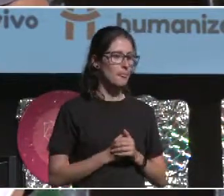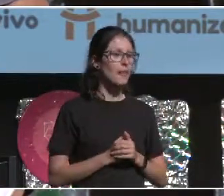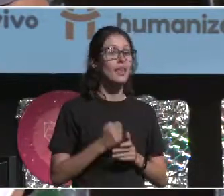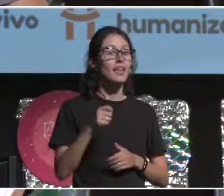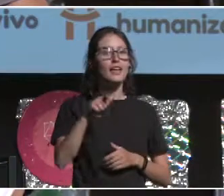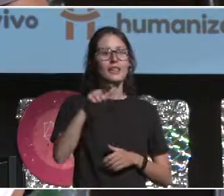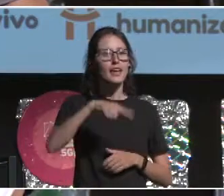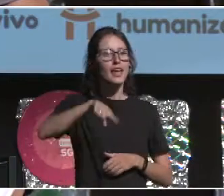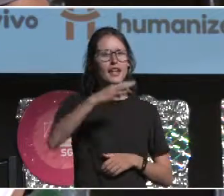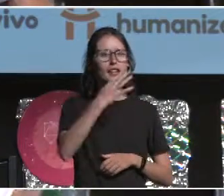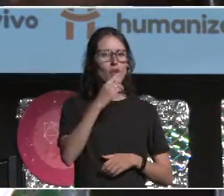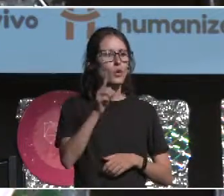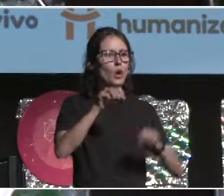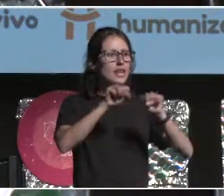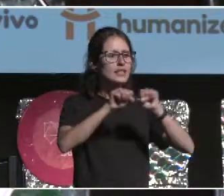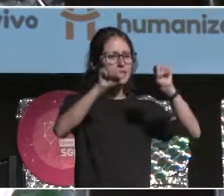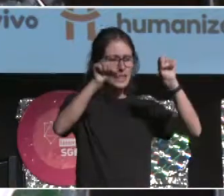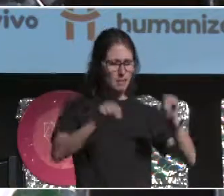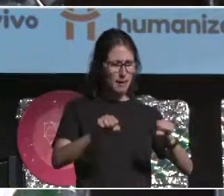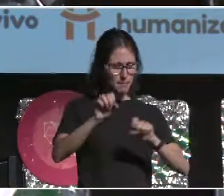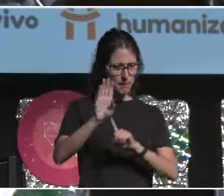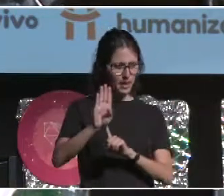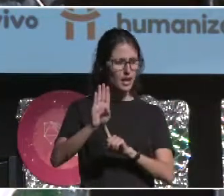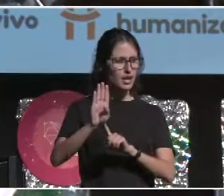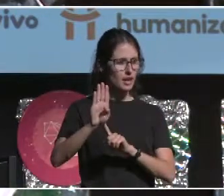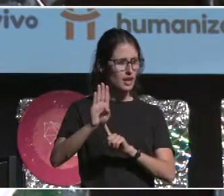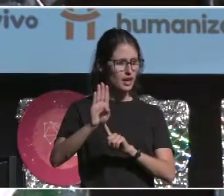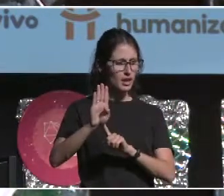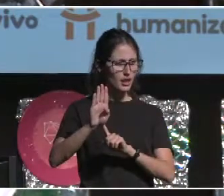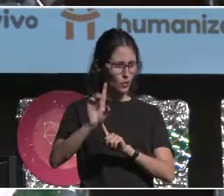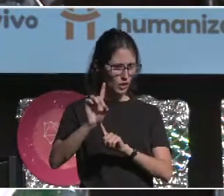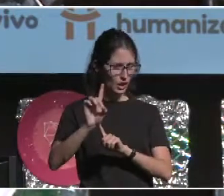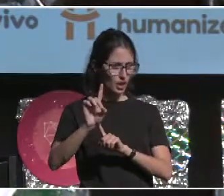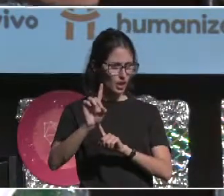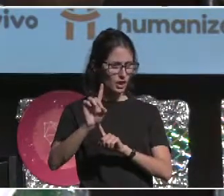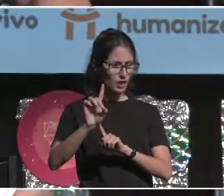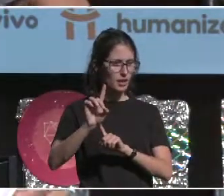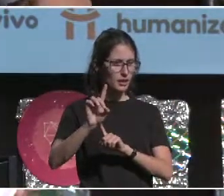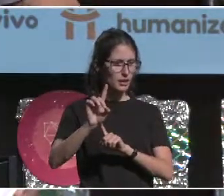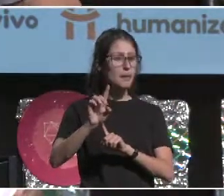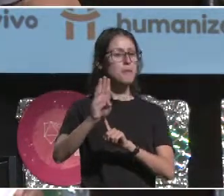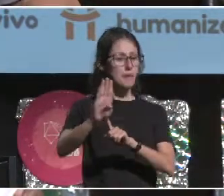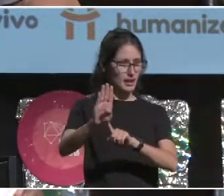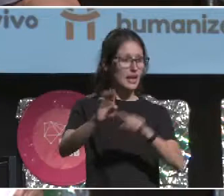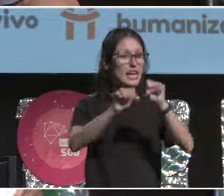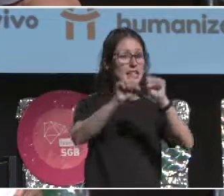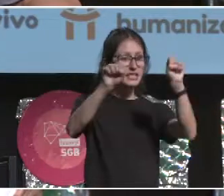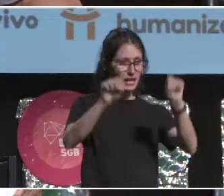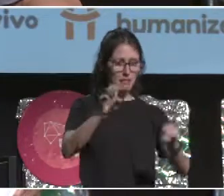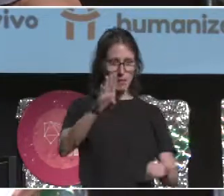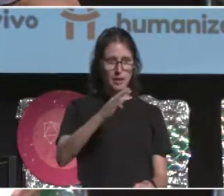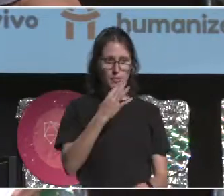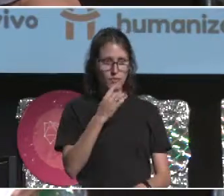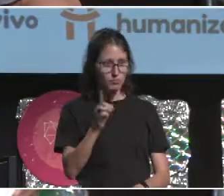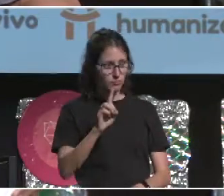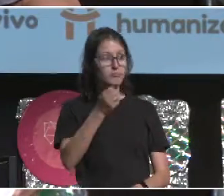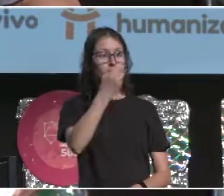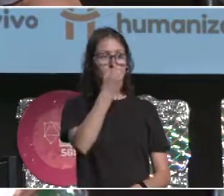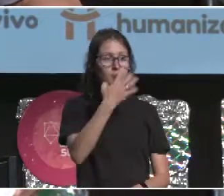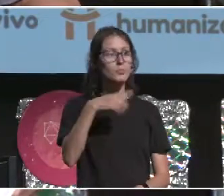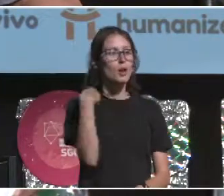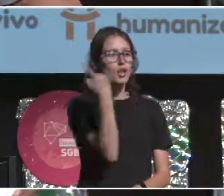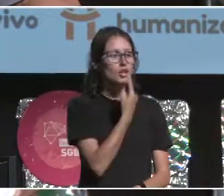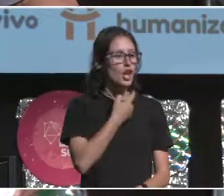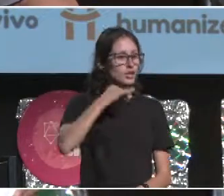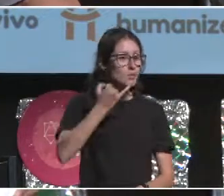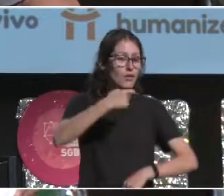Quem não conhece o Sistema B aqui? Levanta o braço. Não conhece? Maravilha. ótima oportunidade para a gente multiplicar